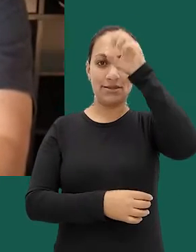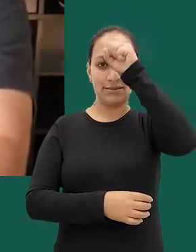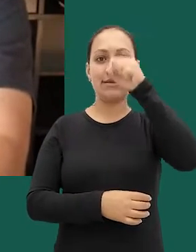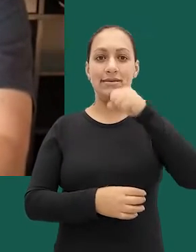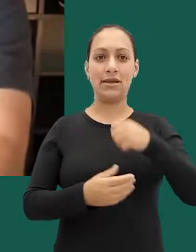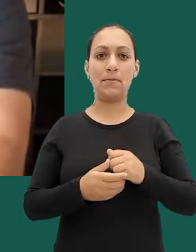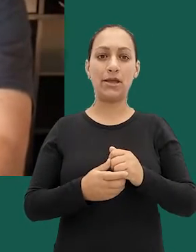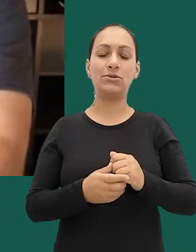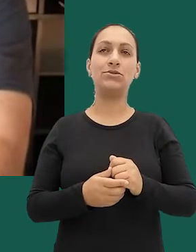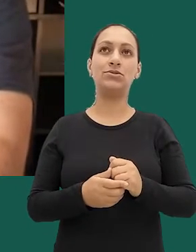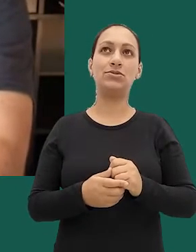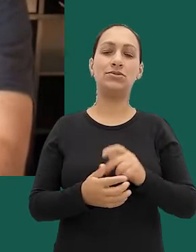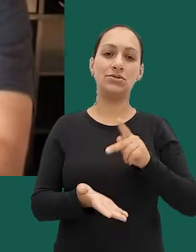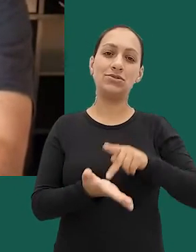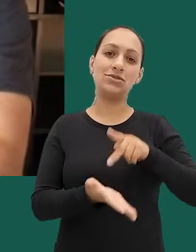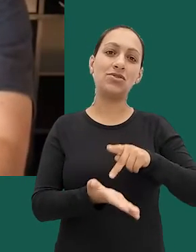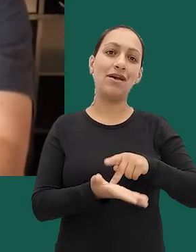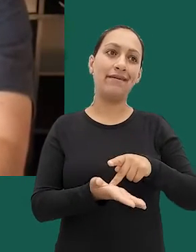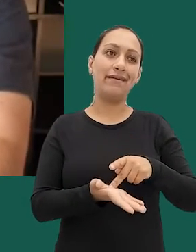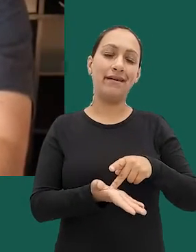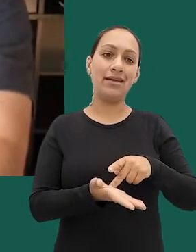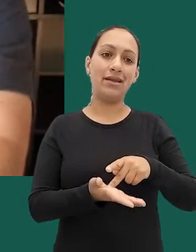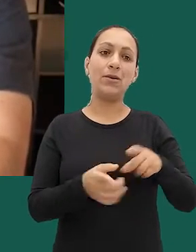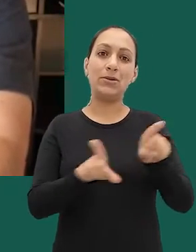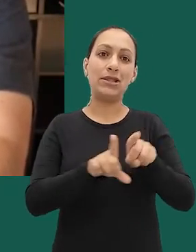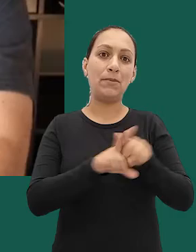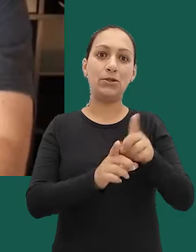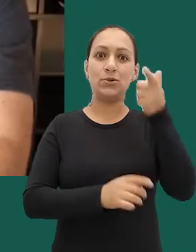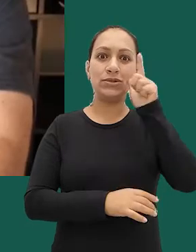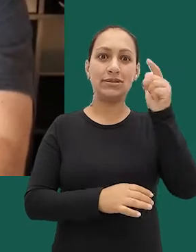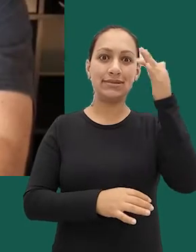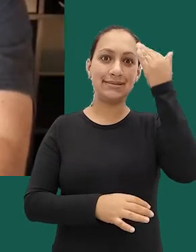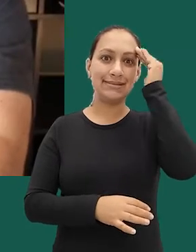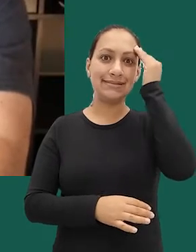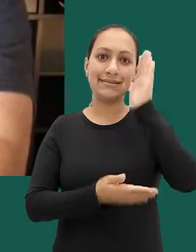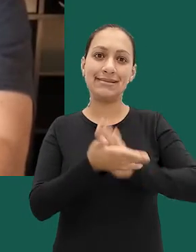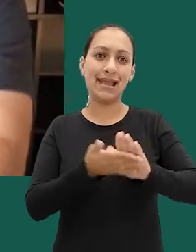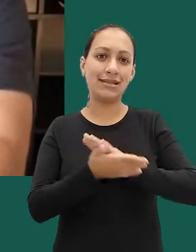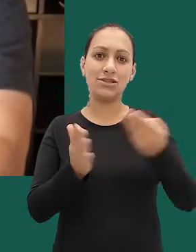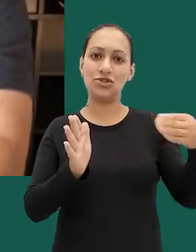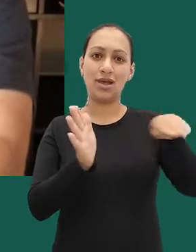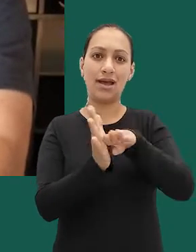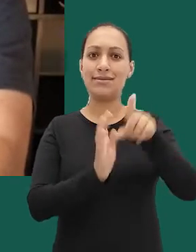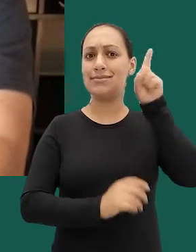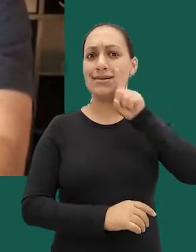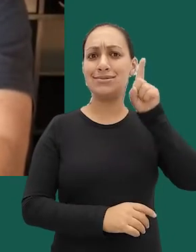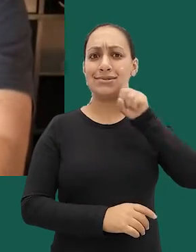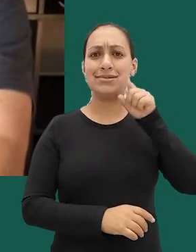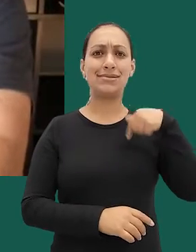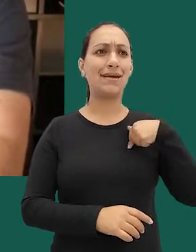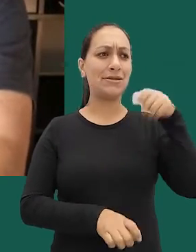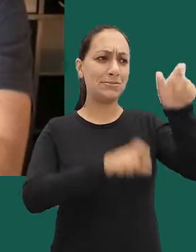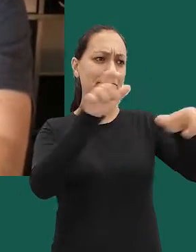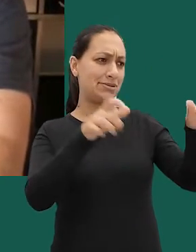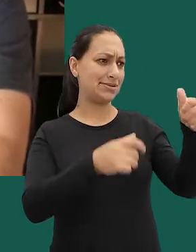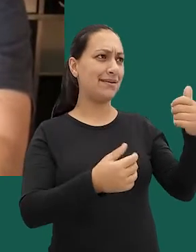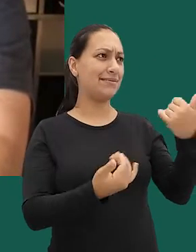assim. E eu também passei pela mesma coisa de não conseguir entender nada, de estar nos Estados Unidos, assim, as pessoas falando comigo e eu...